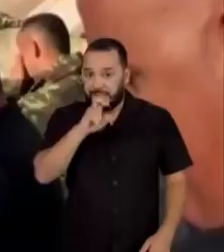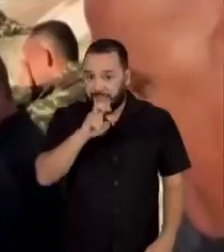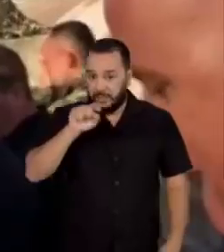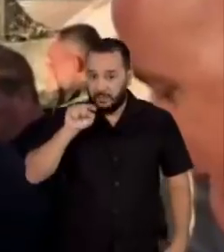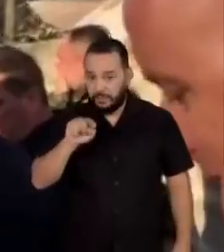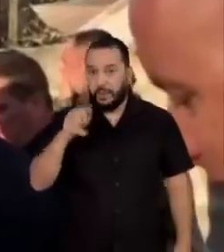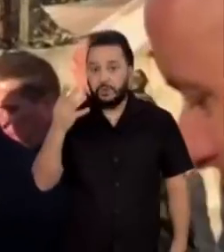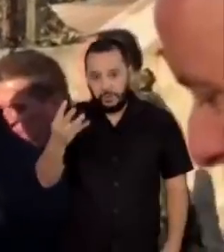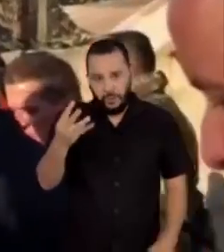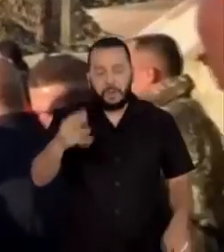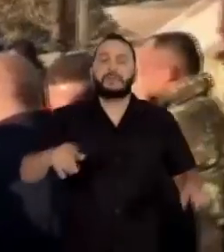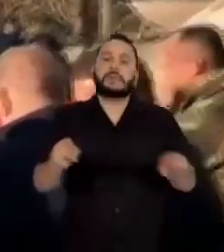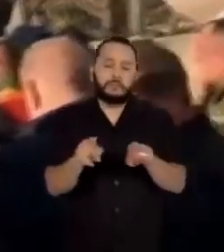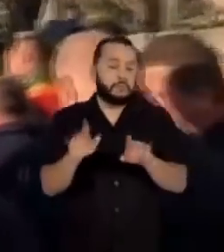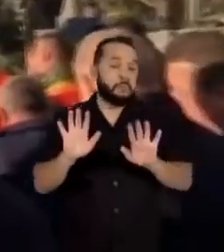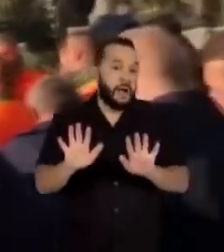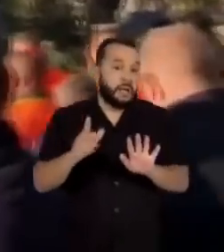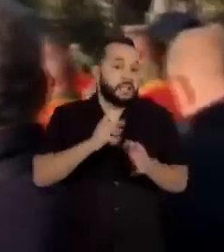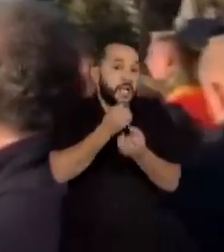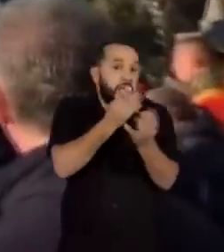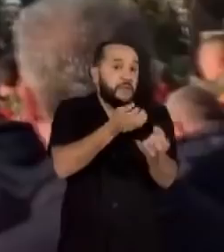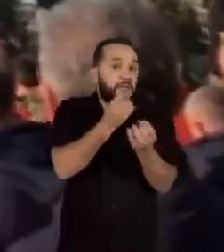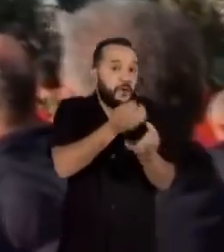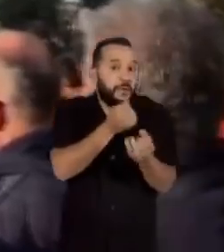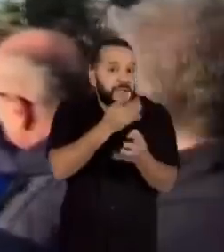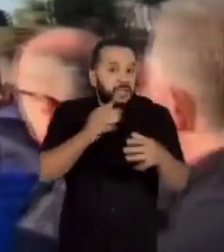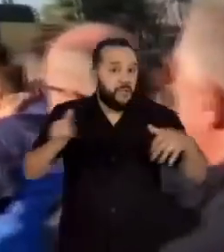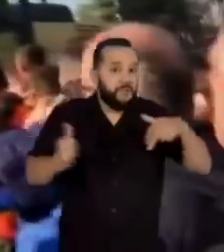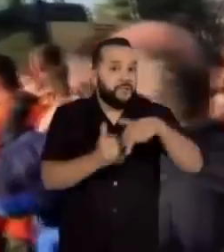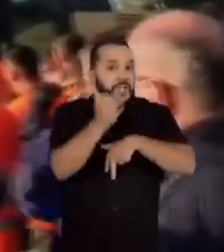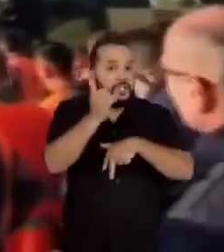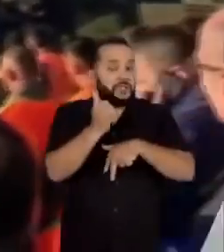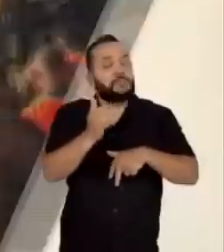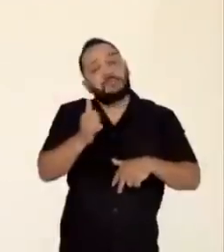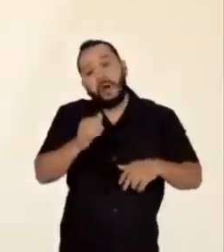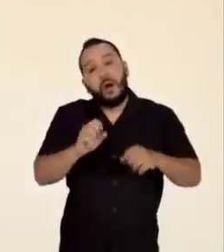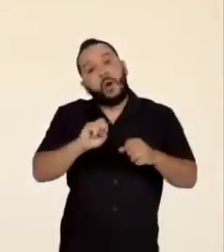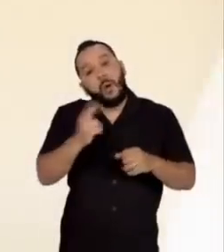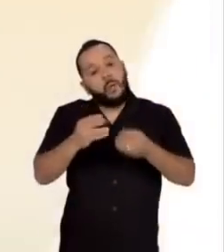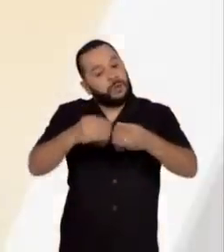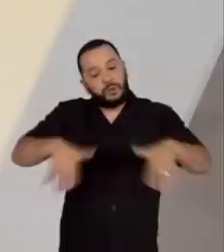magnitude, mas ainda não houve informações de vítimas ou danos.